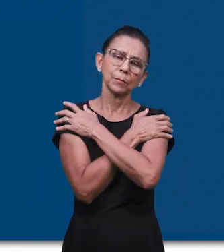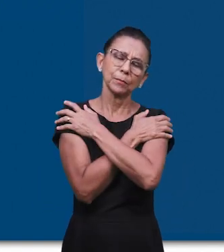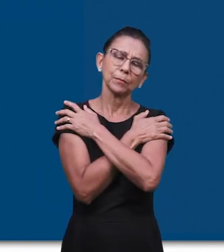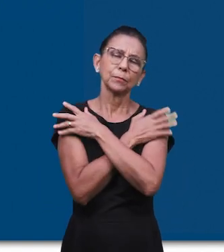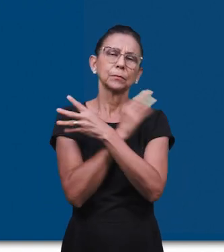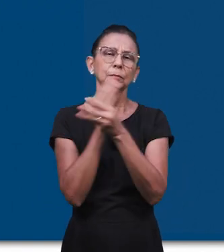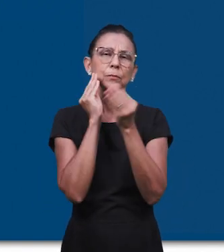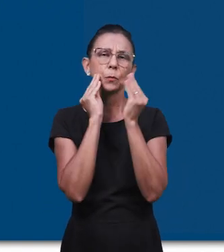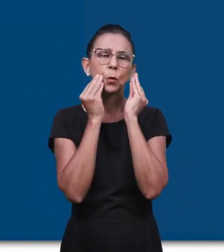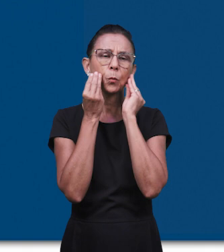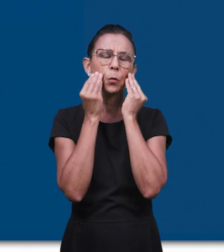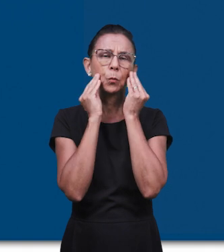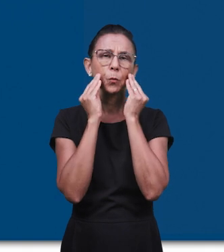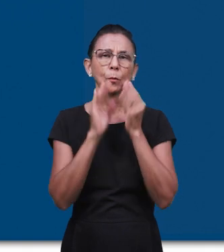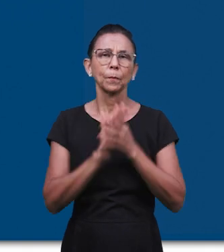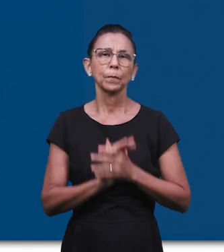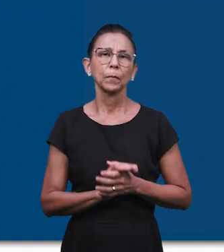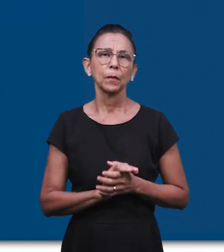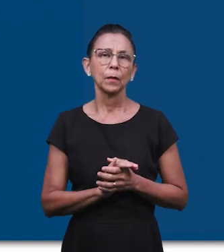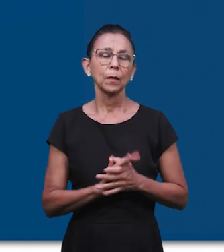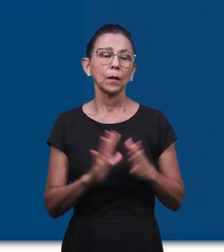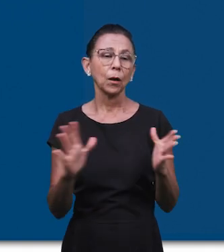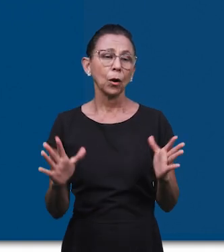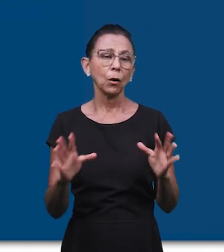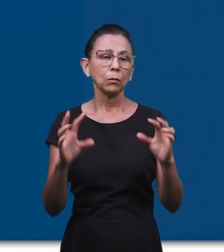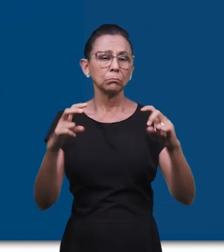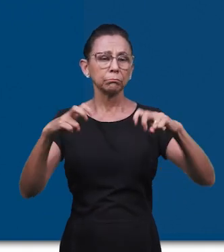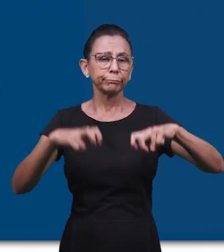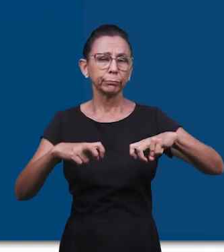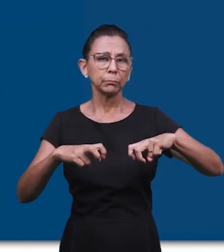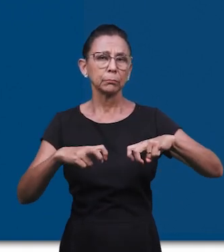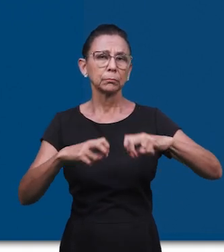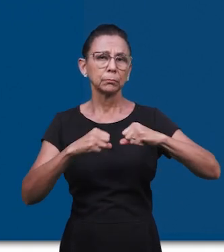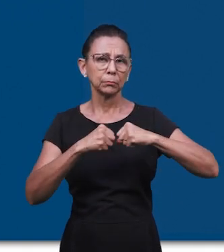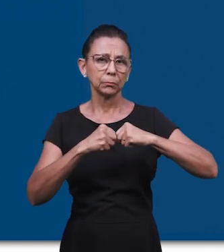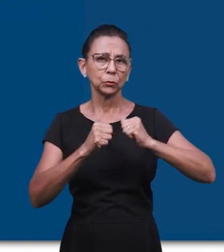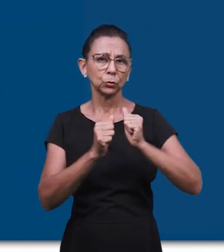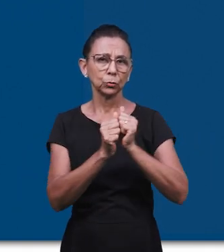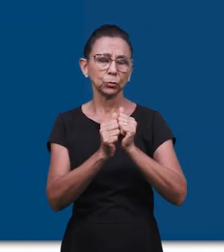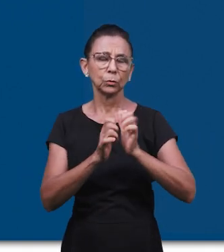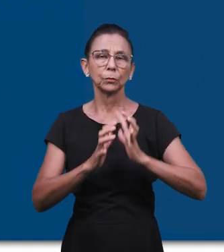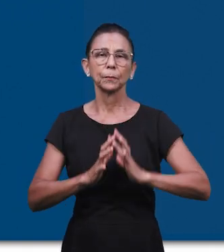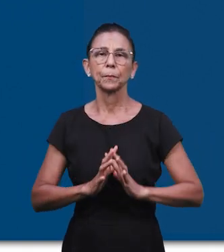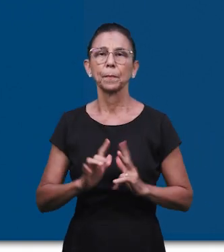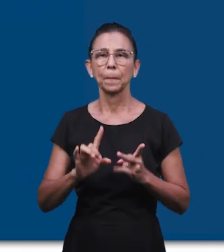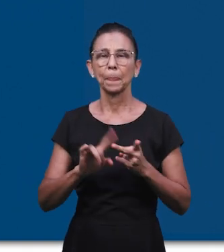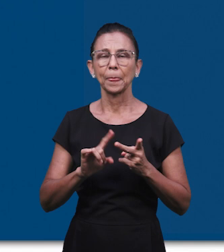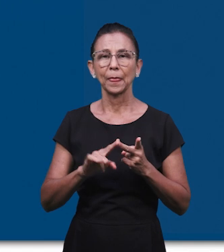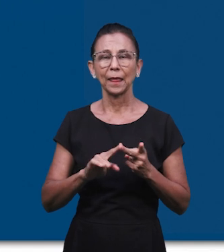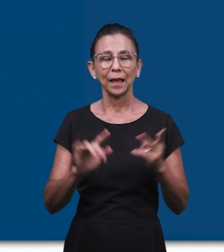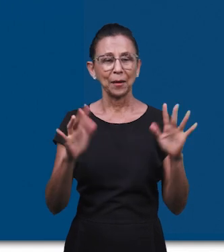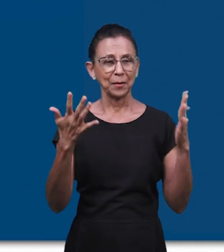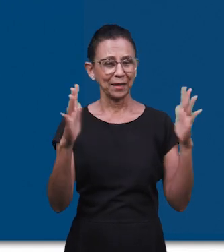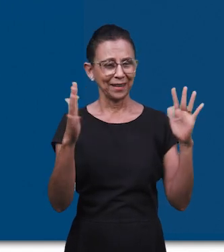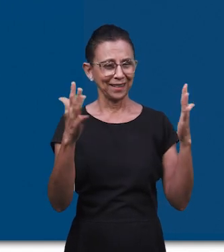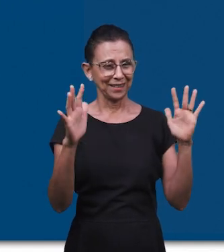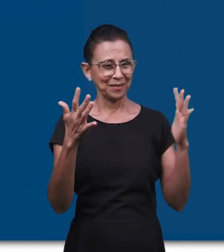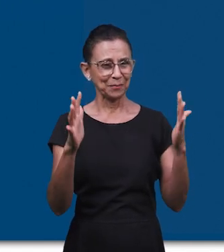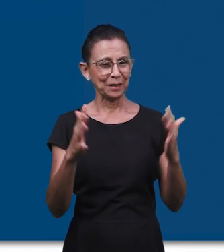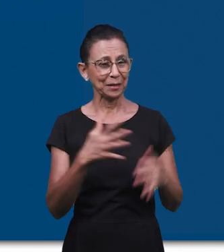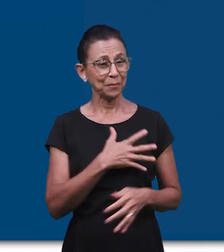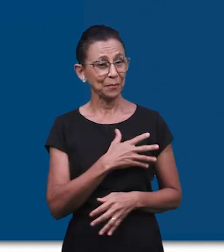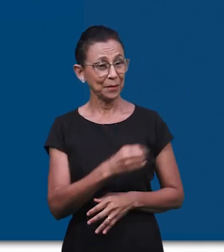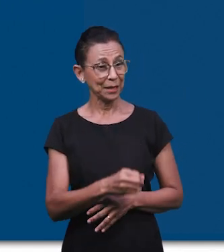ou apenas o escute naquele momento que ele precisa. O segundo aspecto diz respeito a elogiar. Quando